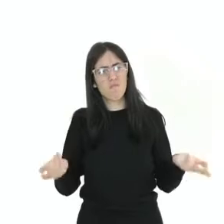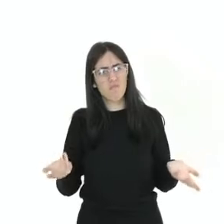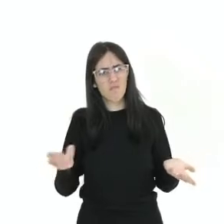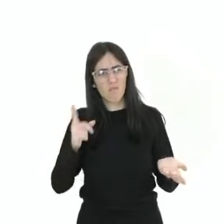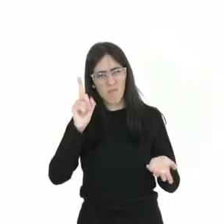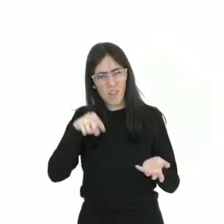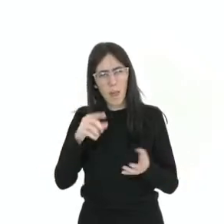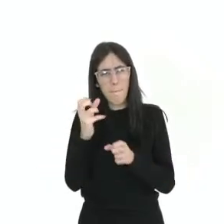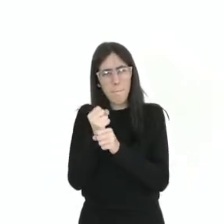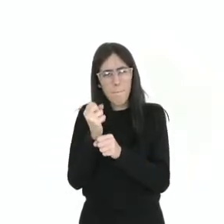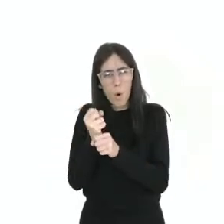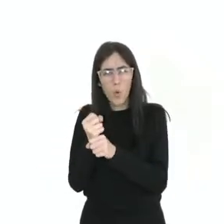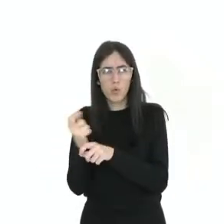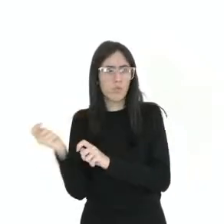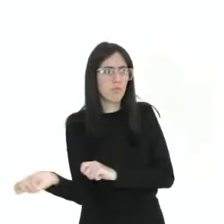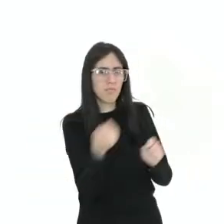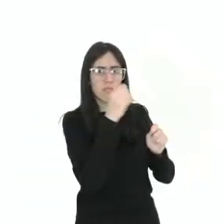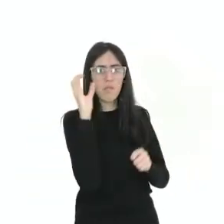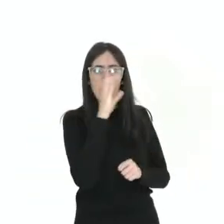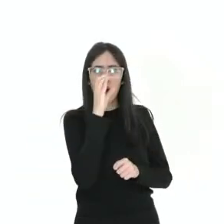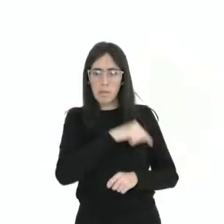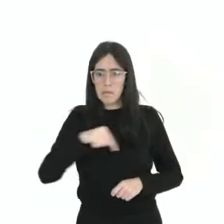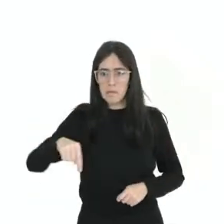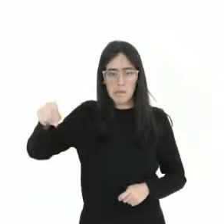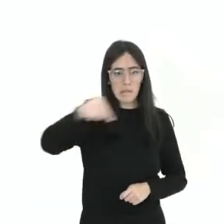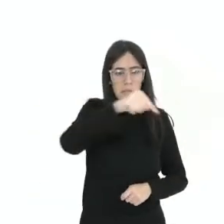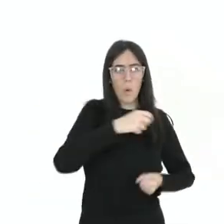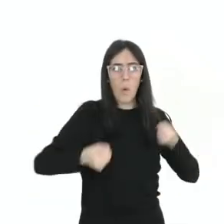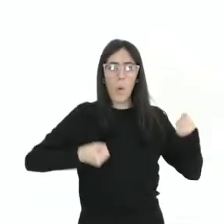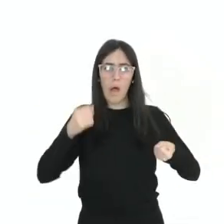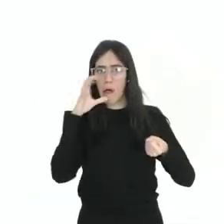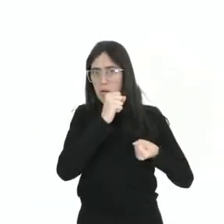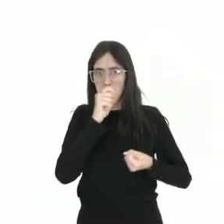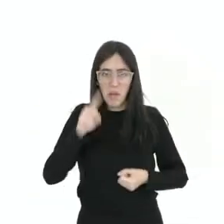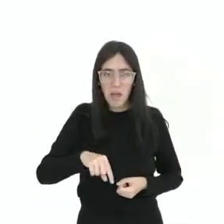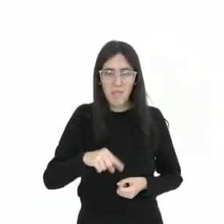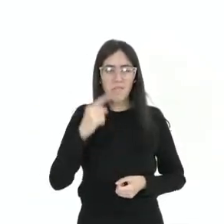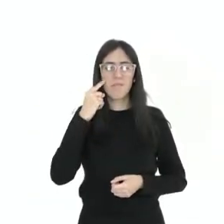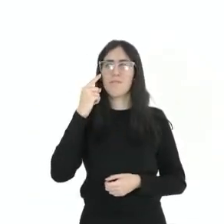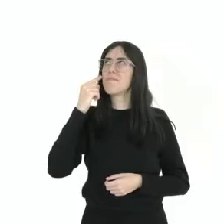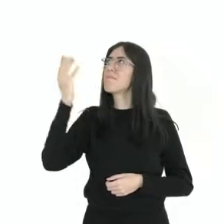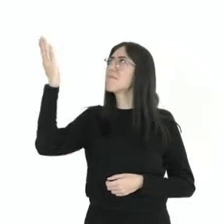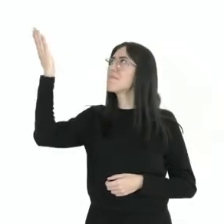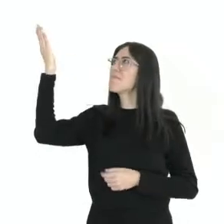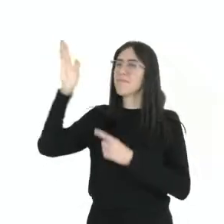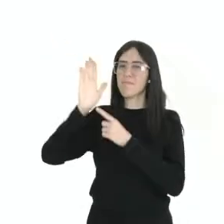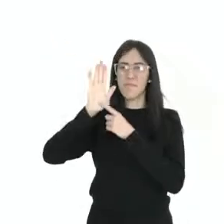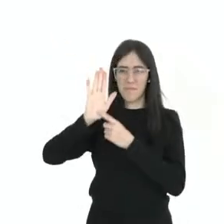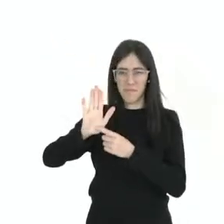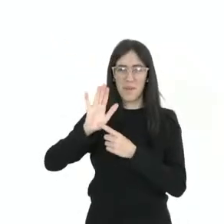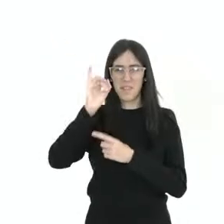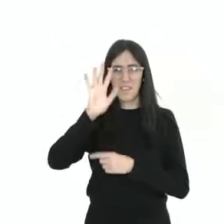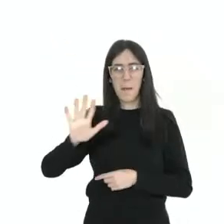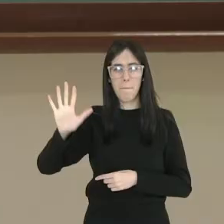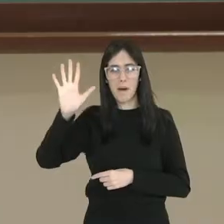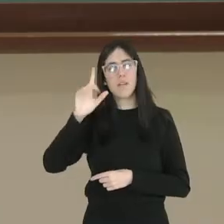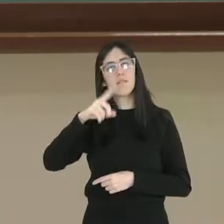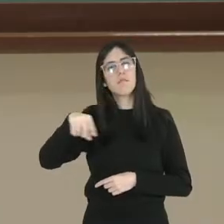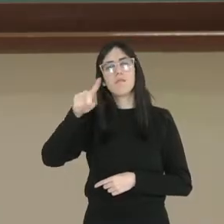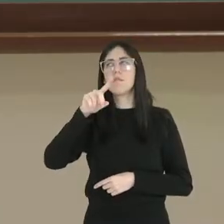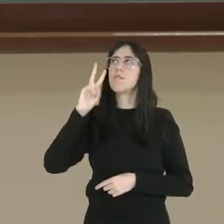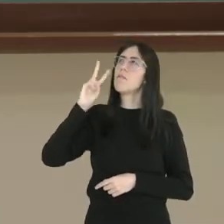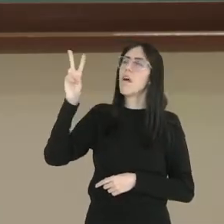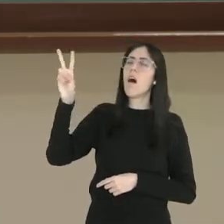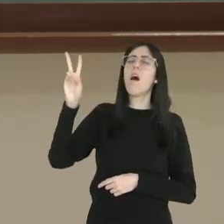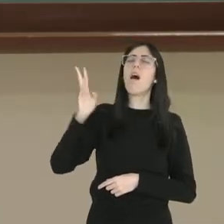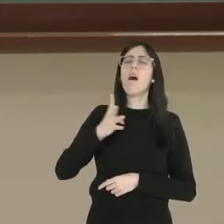fazer pontos rebatendo a bola e correndo entre as bases? Pela imagem, pela animação ao lado, vocês já podem ter um pouquinho de